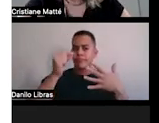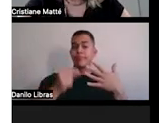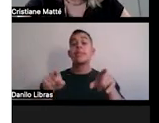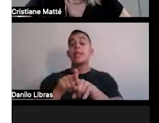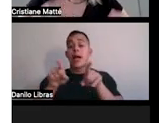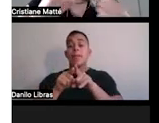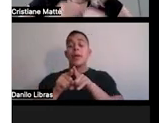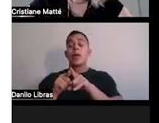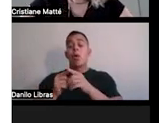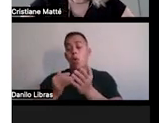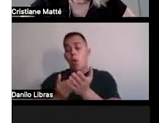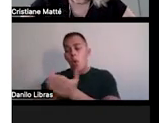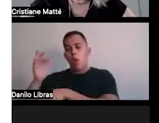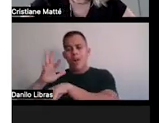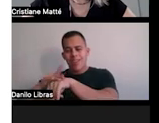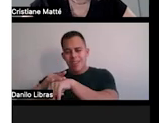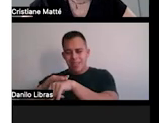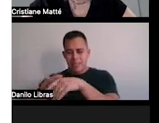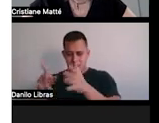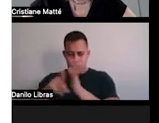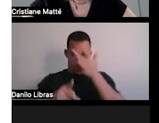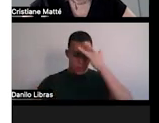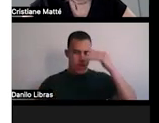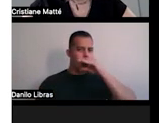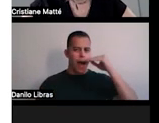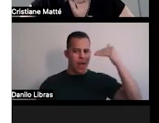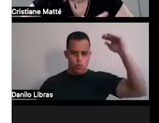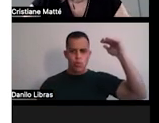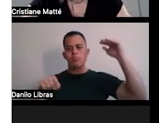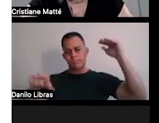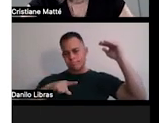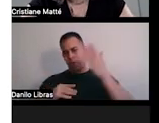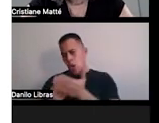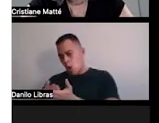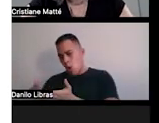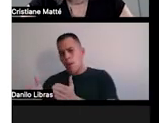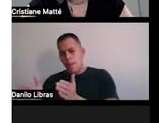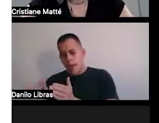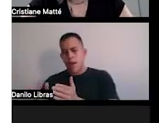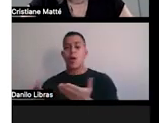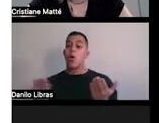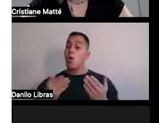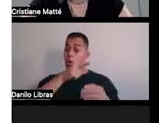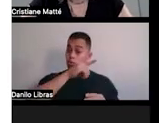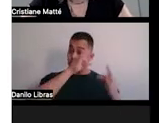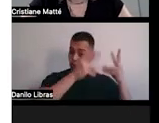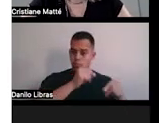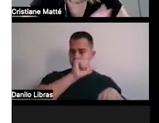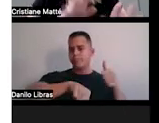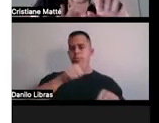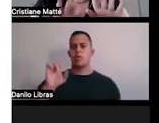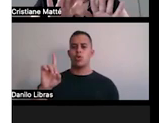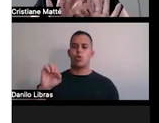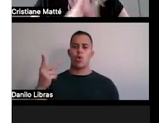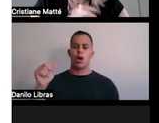doenças adultas. E hoje, então, é o que a gente conhece como DOHAD. E como é que tudo isso começou, então? Ele estudando